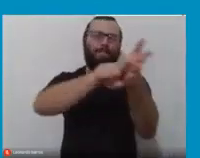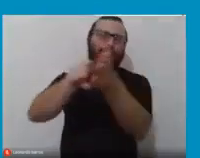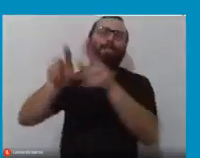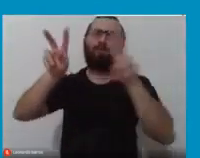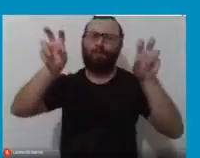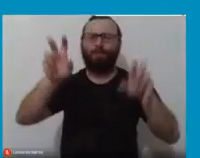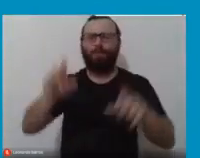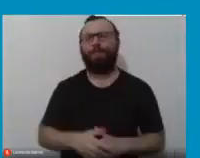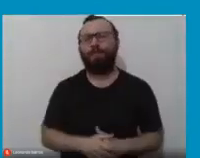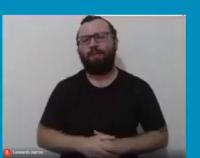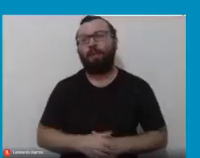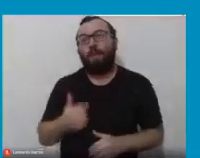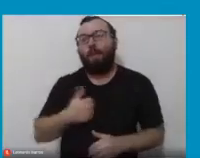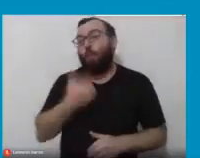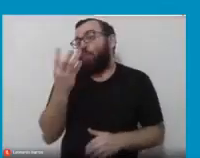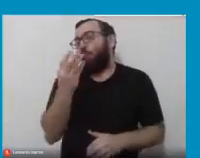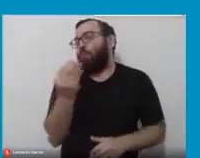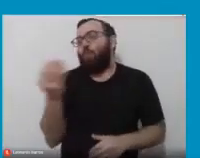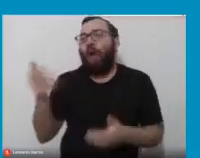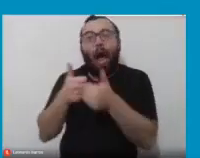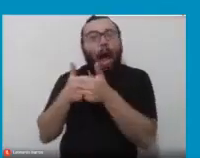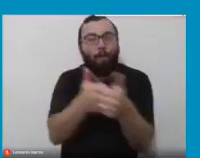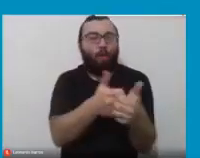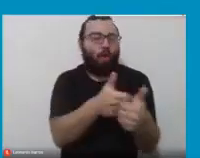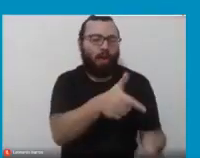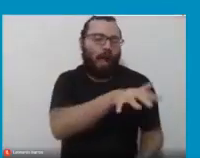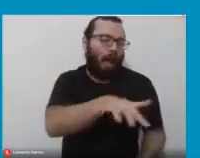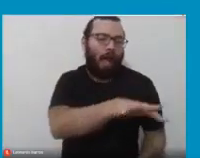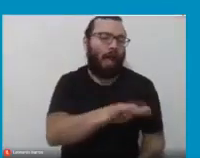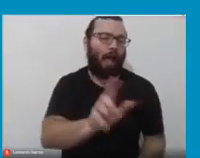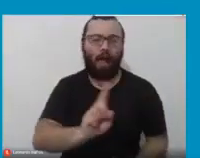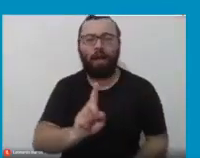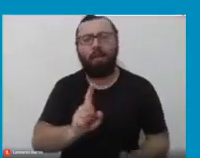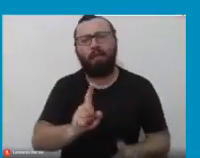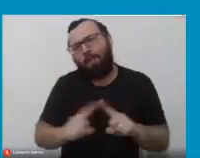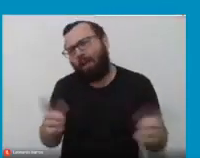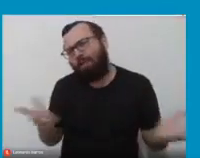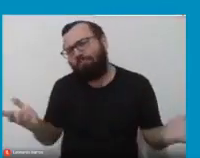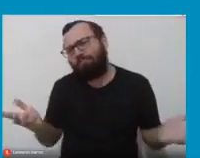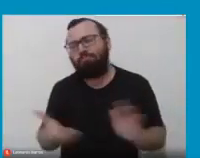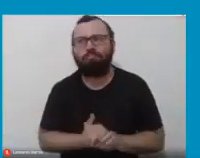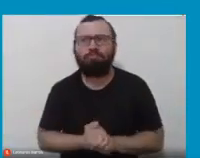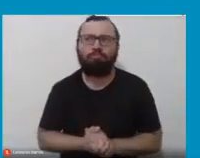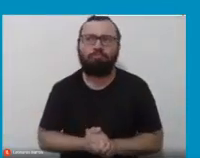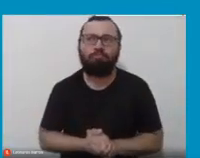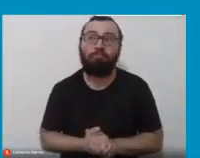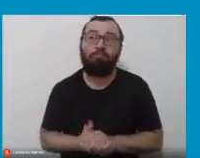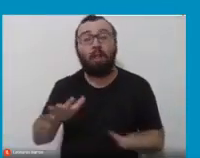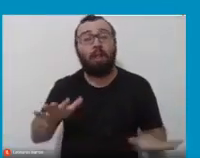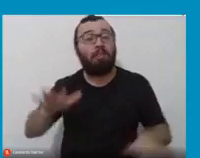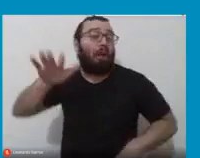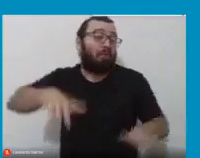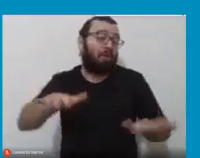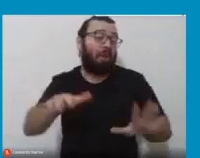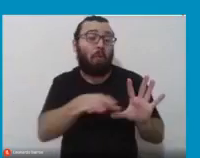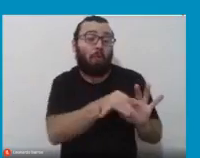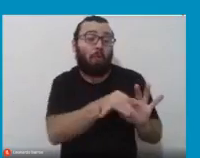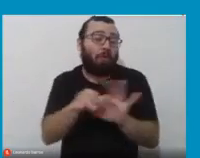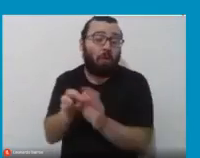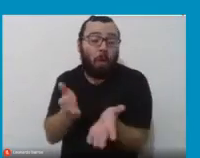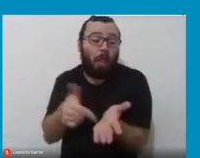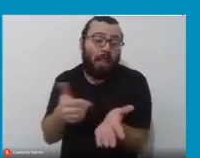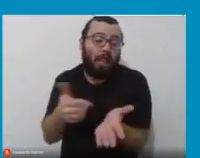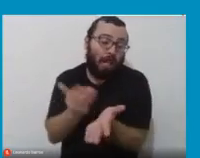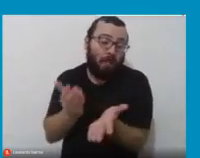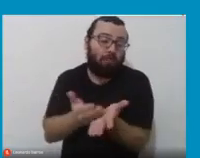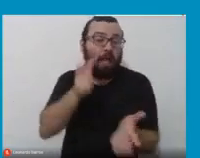acompanho tanto essa área. Né? Mas, enfim... talvez o contexto do livro também seja